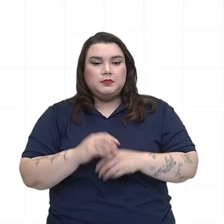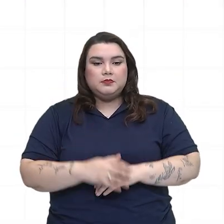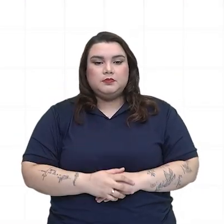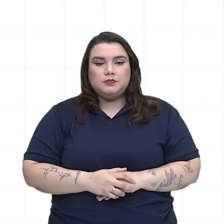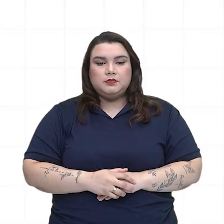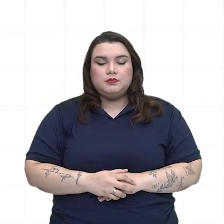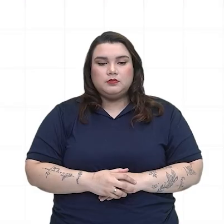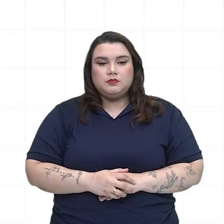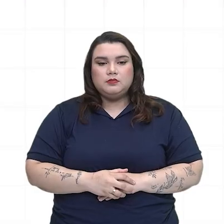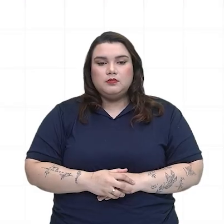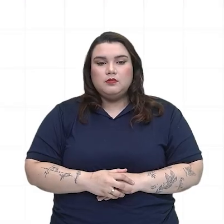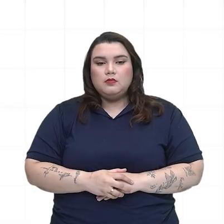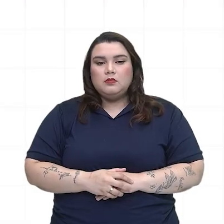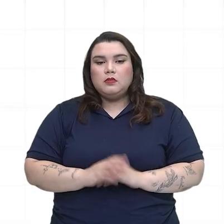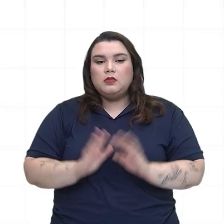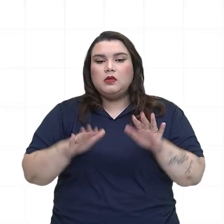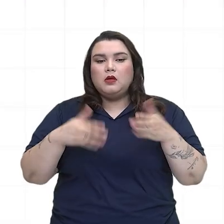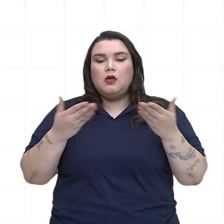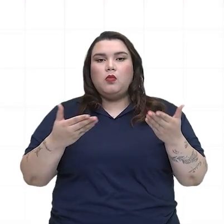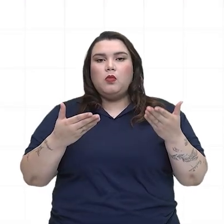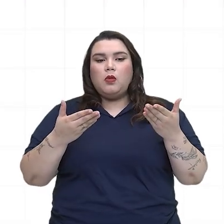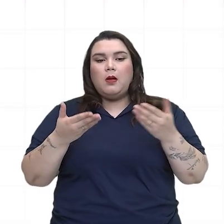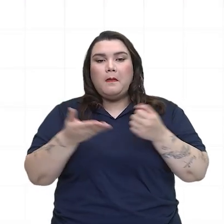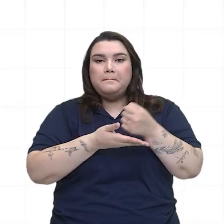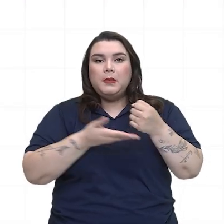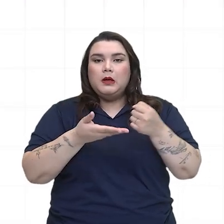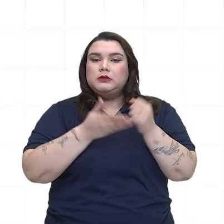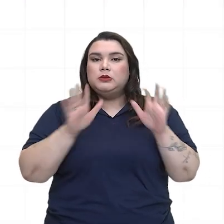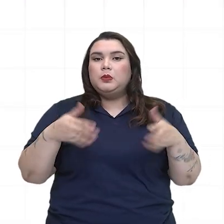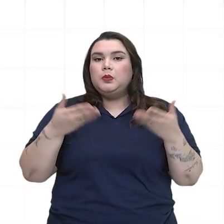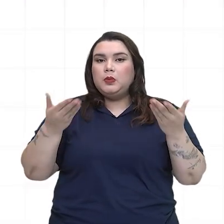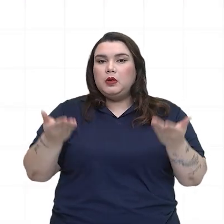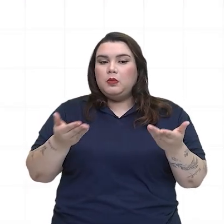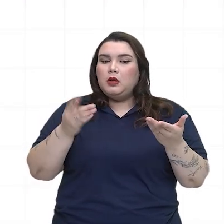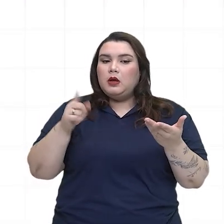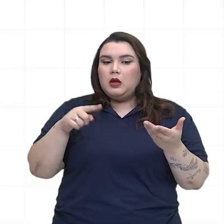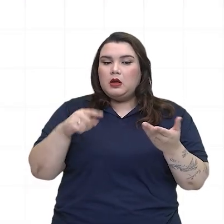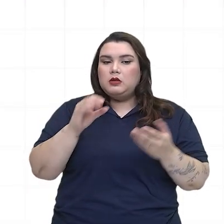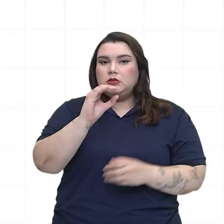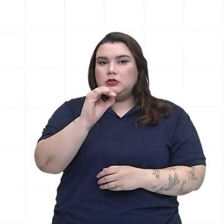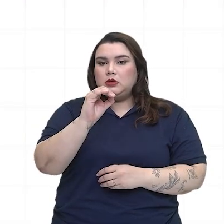Então, qual é a base aqui? A base é o 0,1.